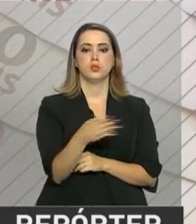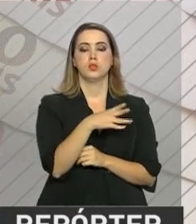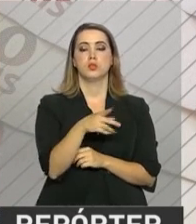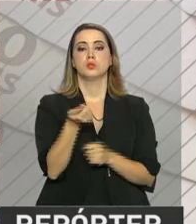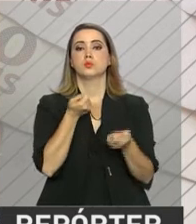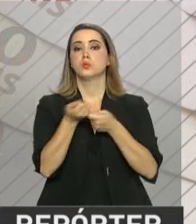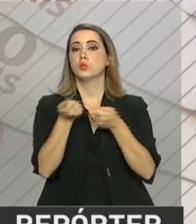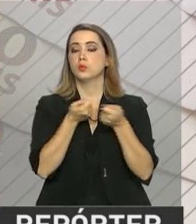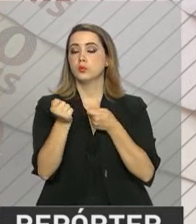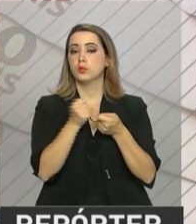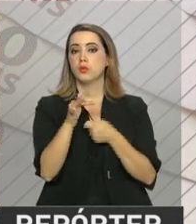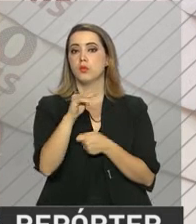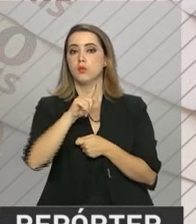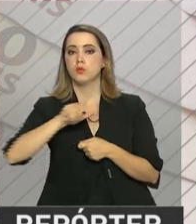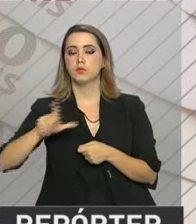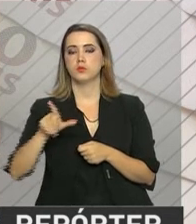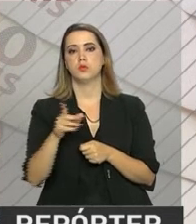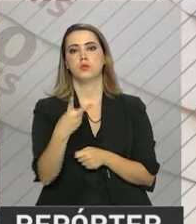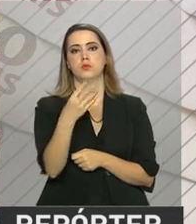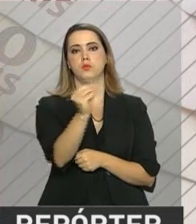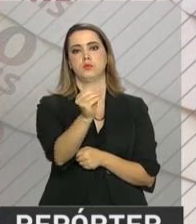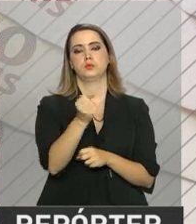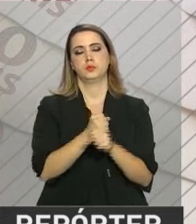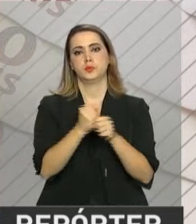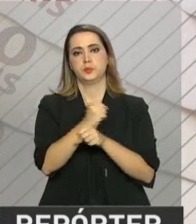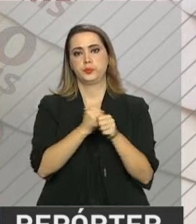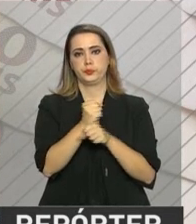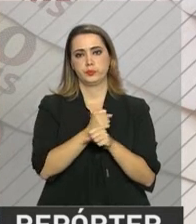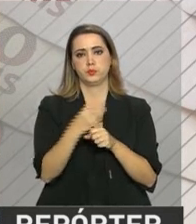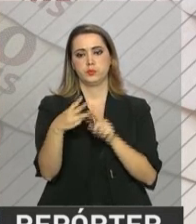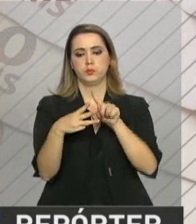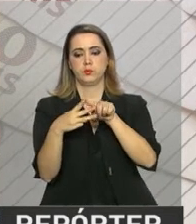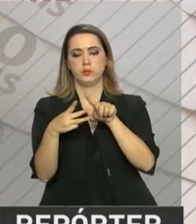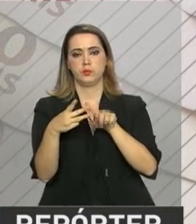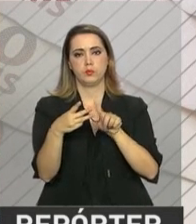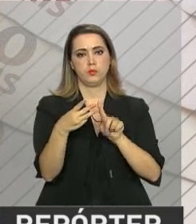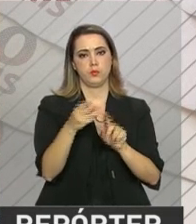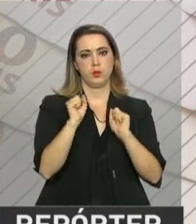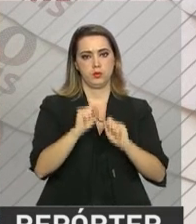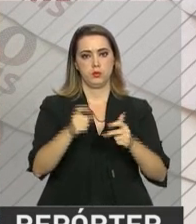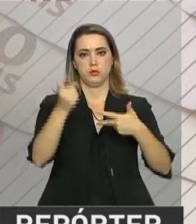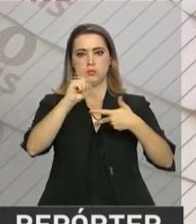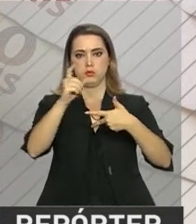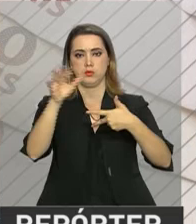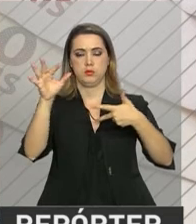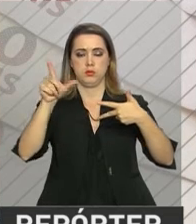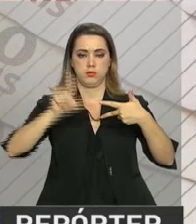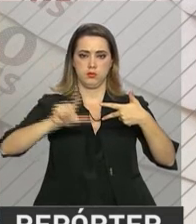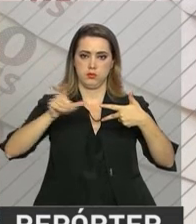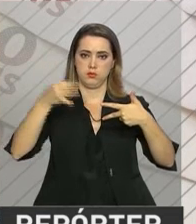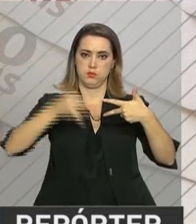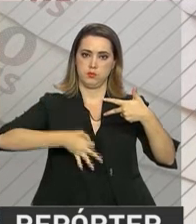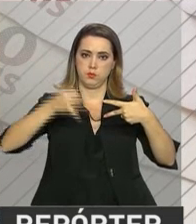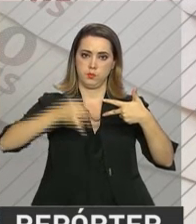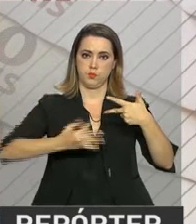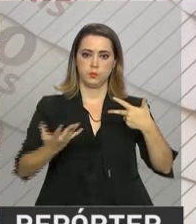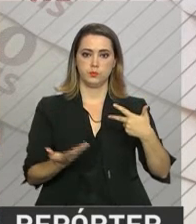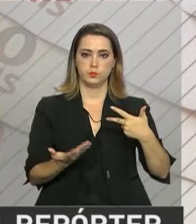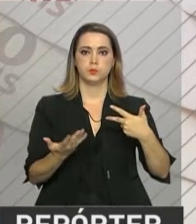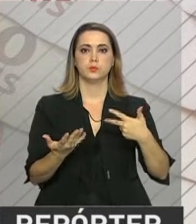fiscal o teto de gastos vai durar 20 anos e vale para os três poderes da união executivo legislativo e